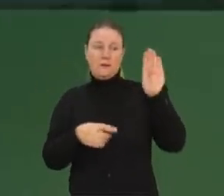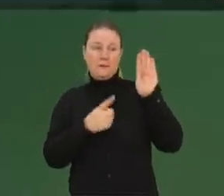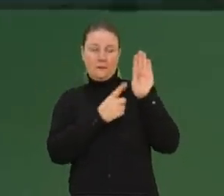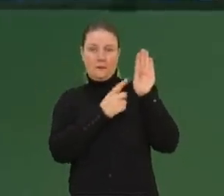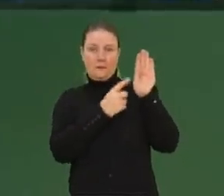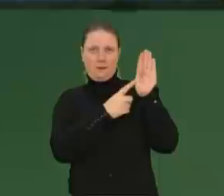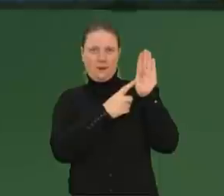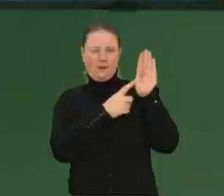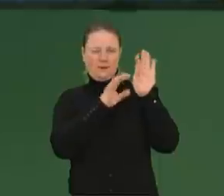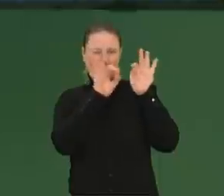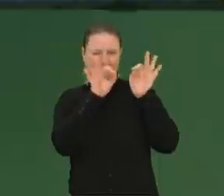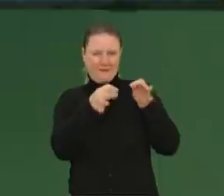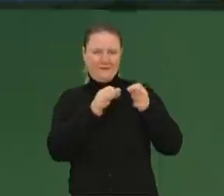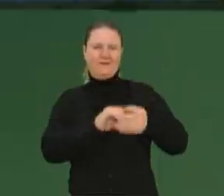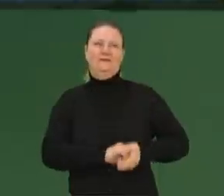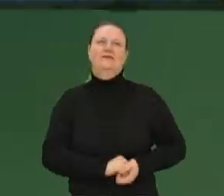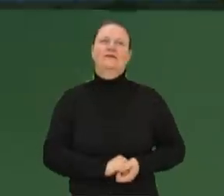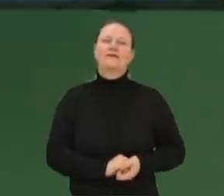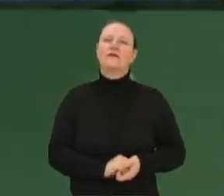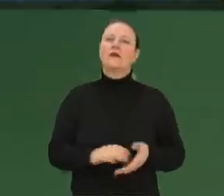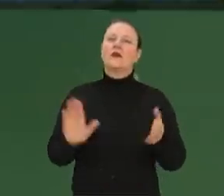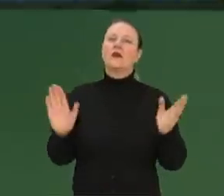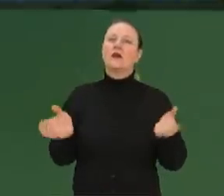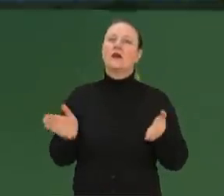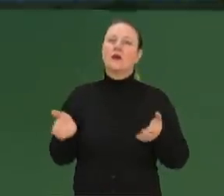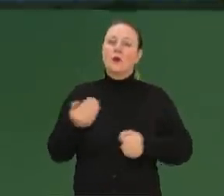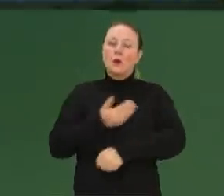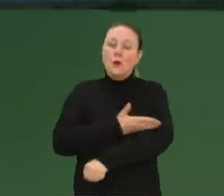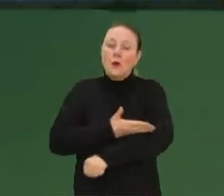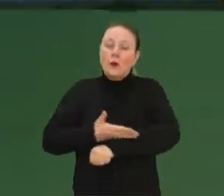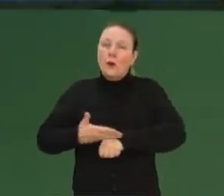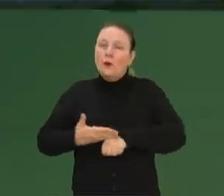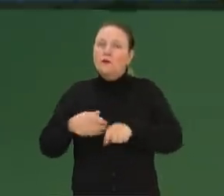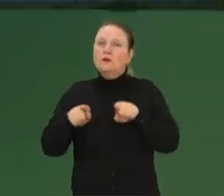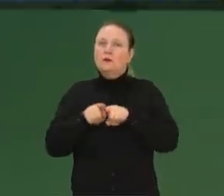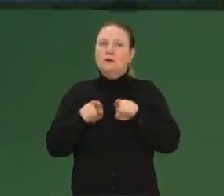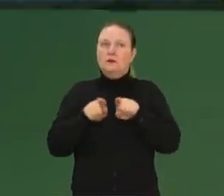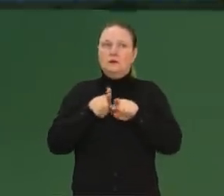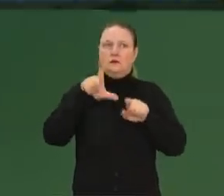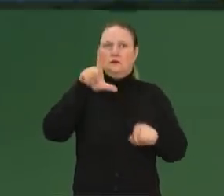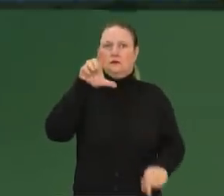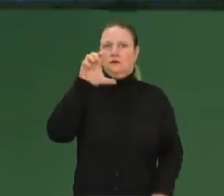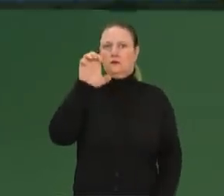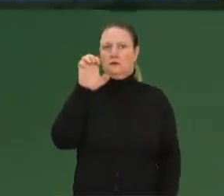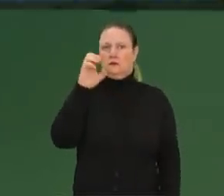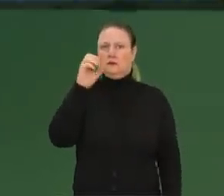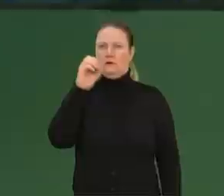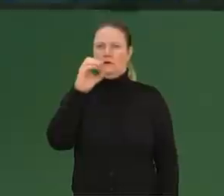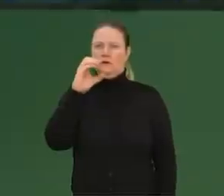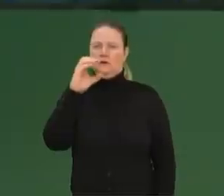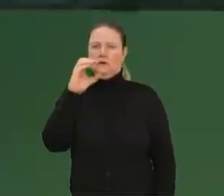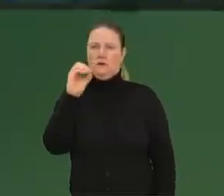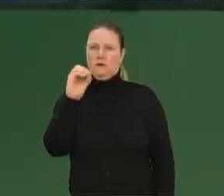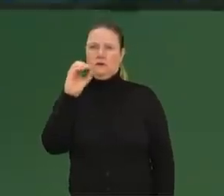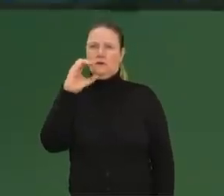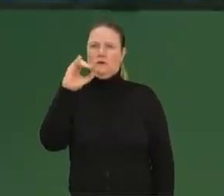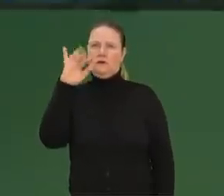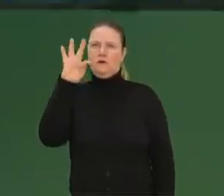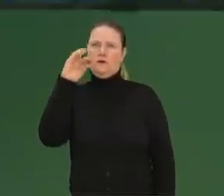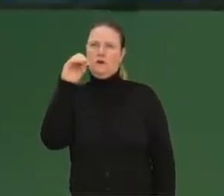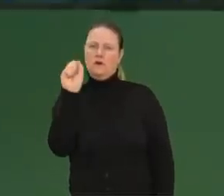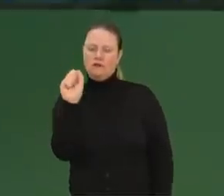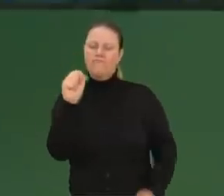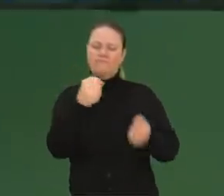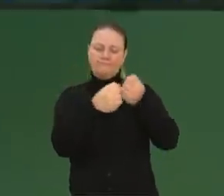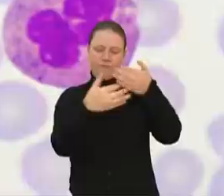tá? Sobre os glóbulos brancos, né? Também chamados de leucócitos, também constam no